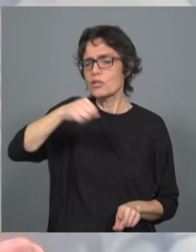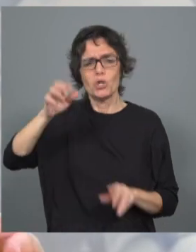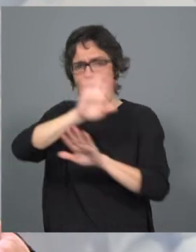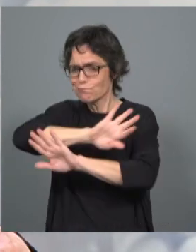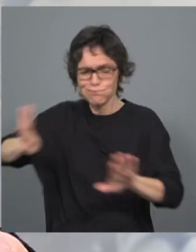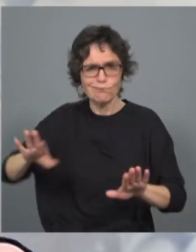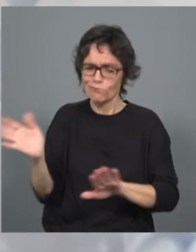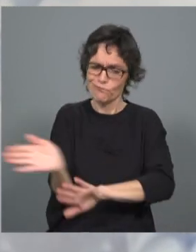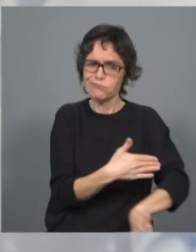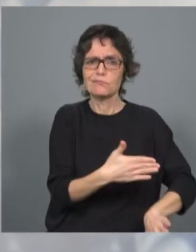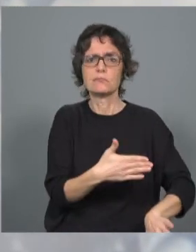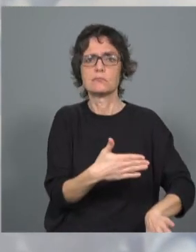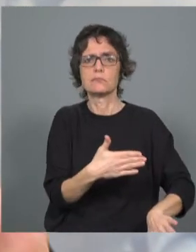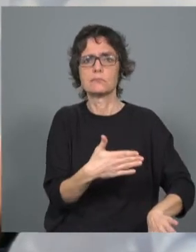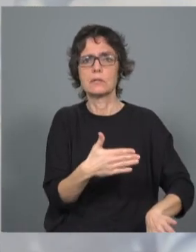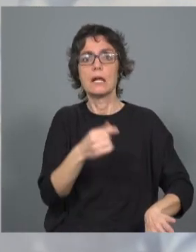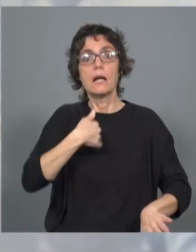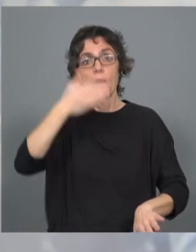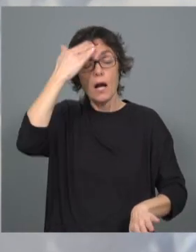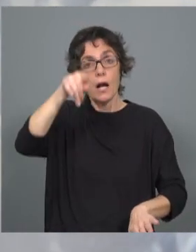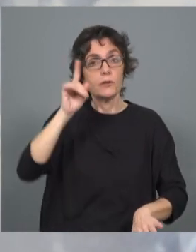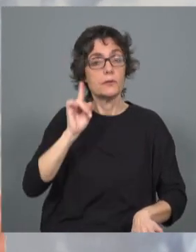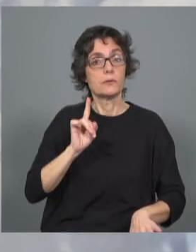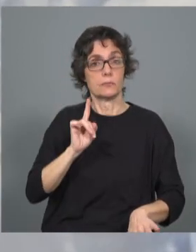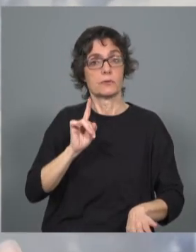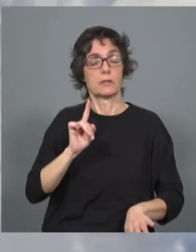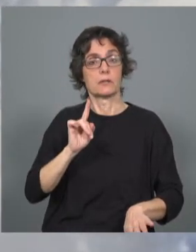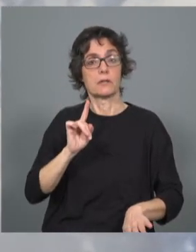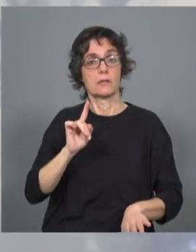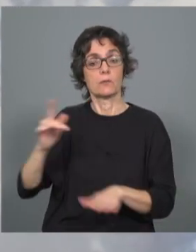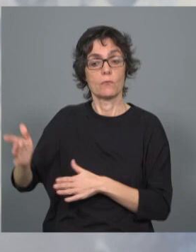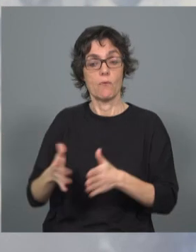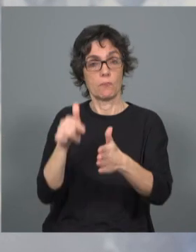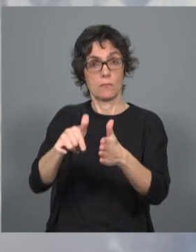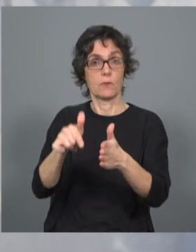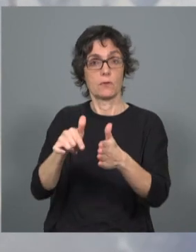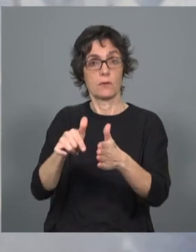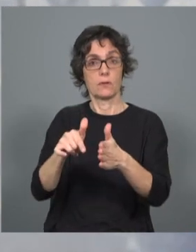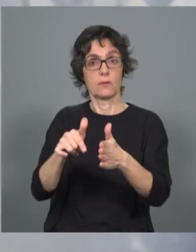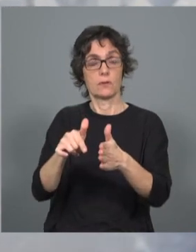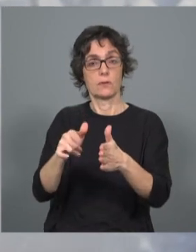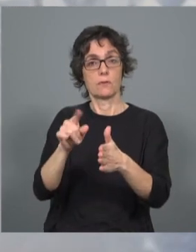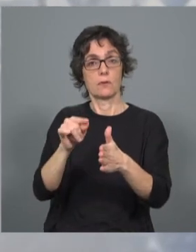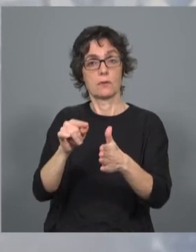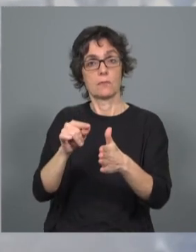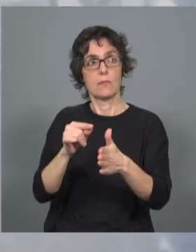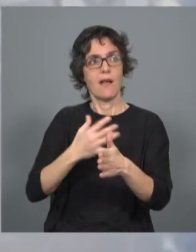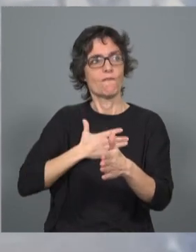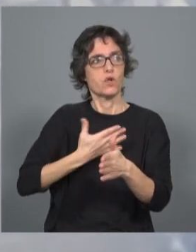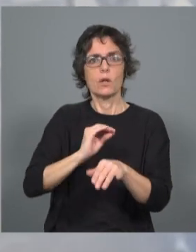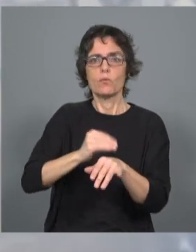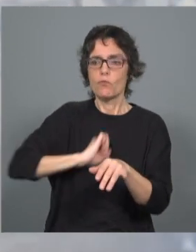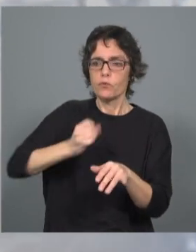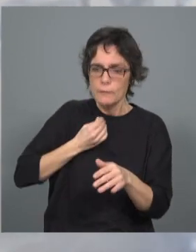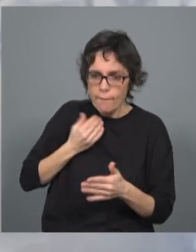isso sinto que era importante ir fazendo este caminho, e muitas vezes nós também pensamos nesta questão de dar este testemunho com a